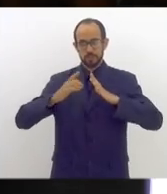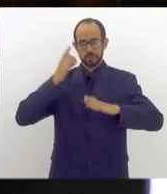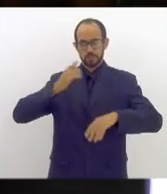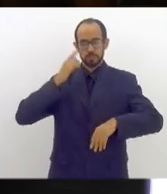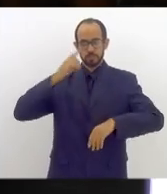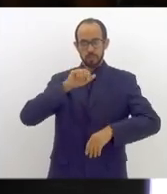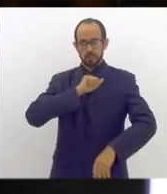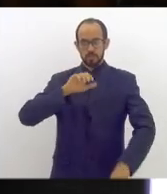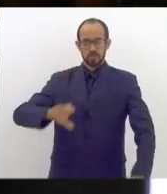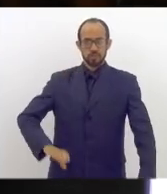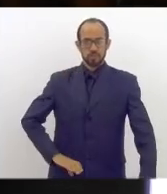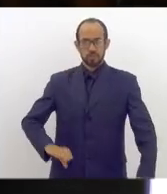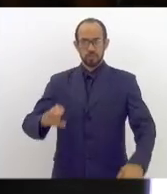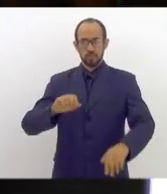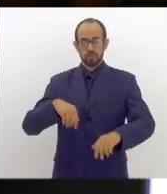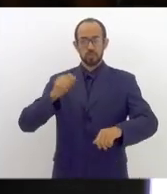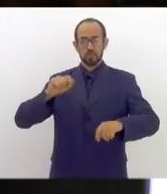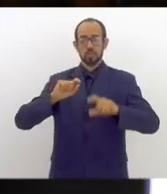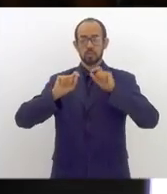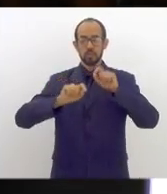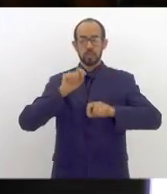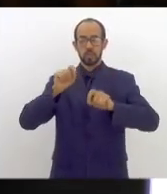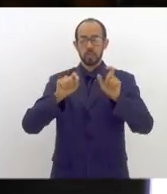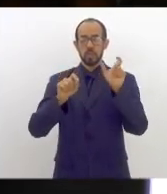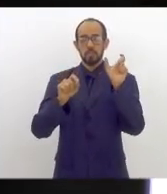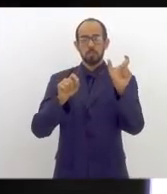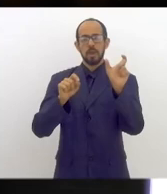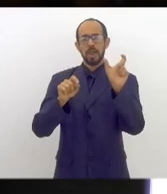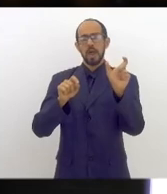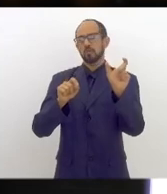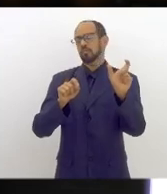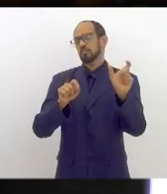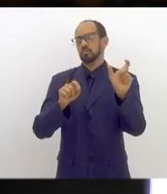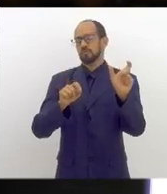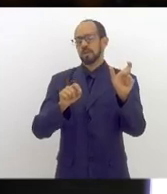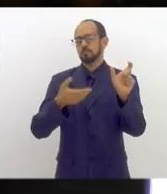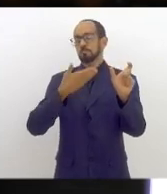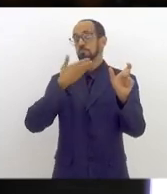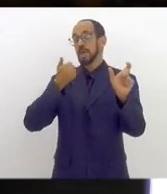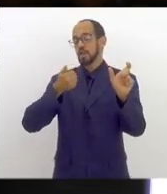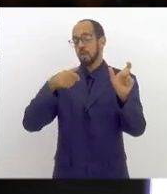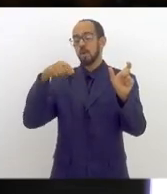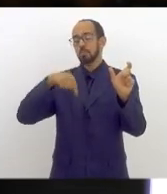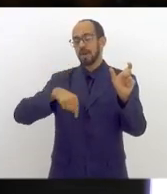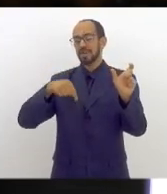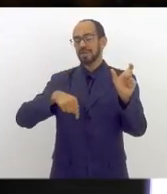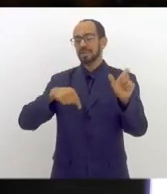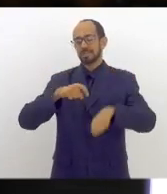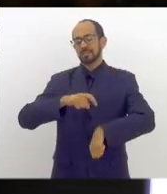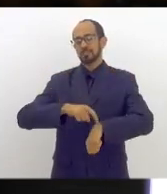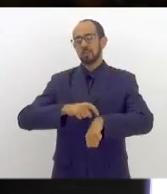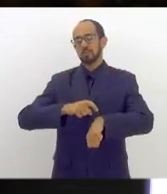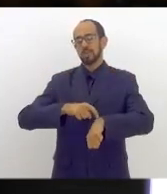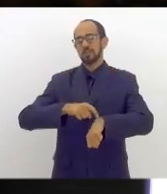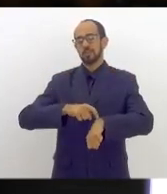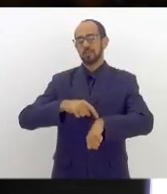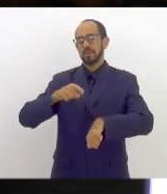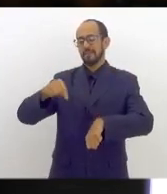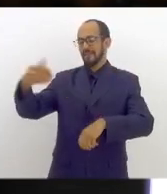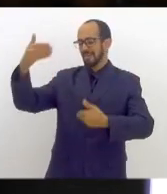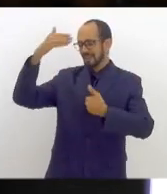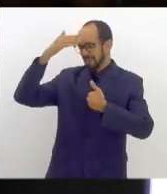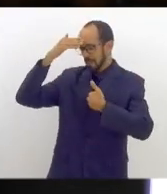André celiano que a palavra eu acho que mais apropriada para um momento desses de gratidão